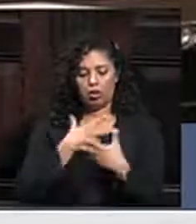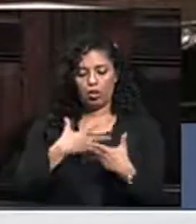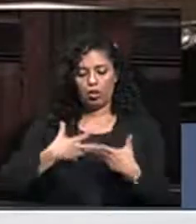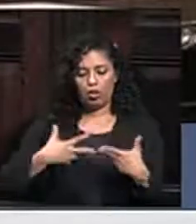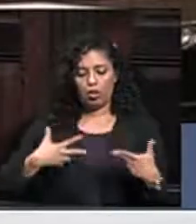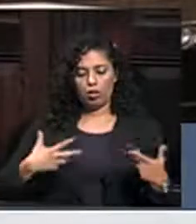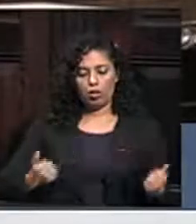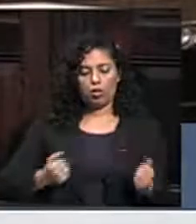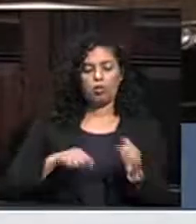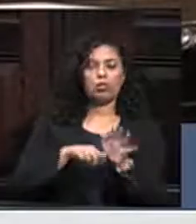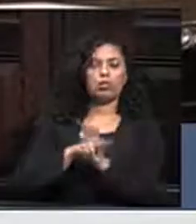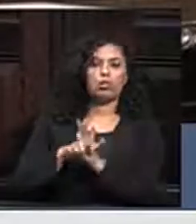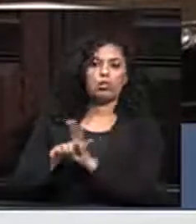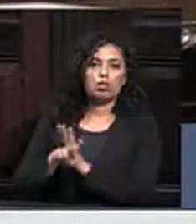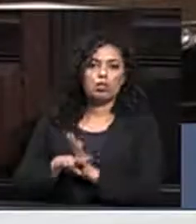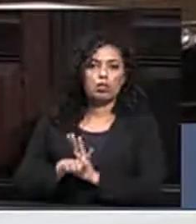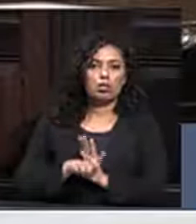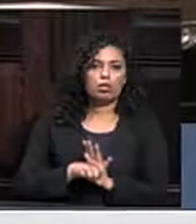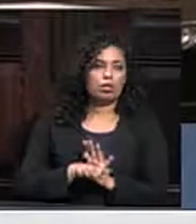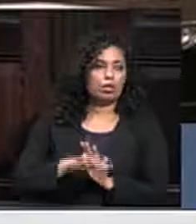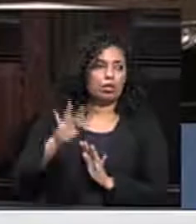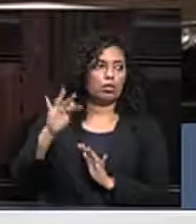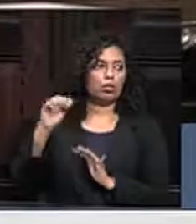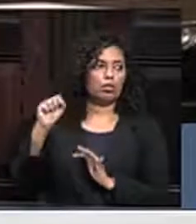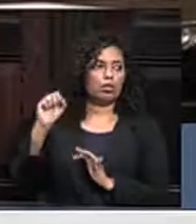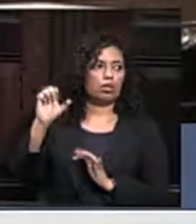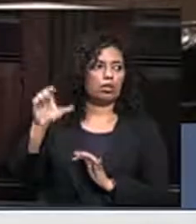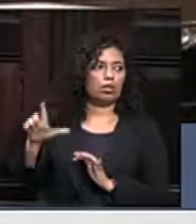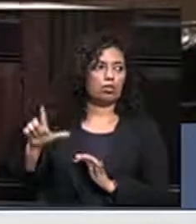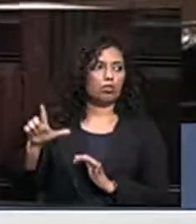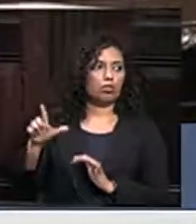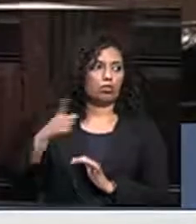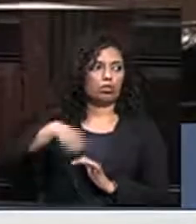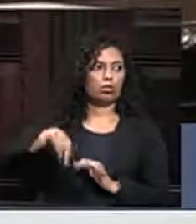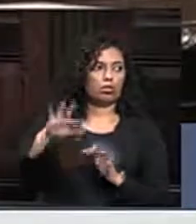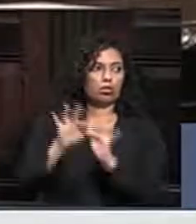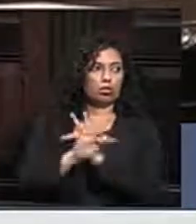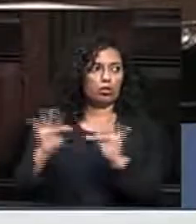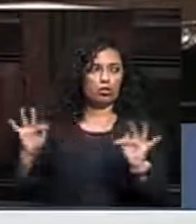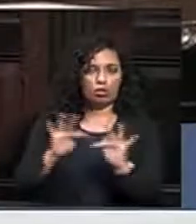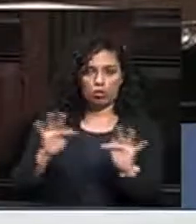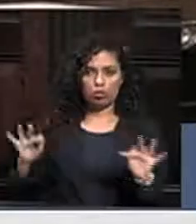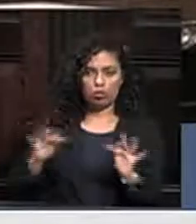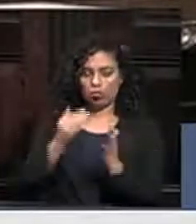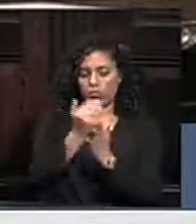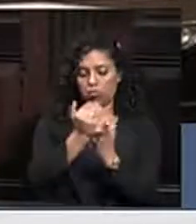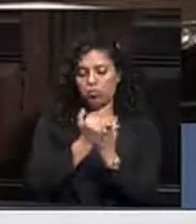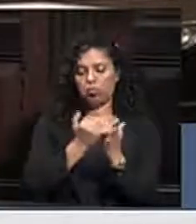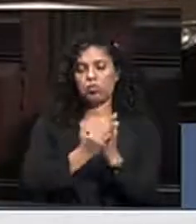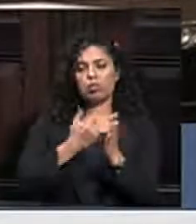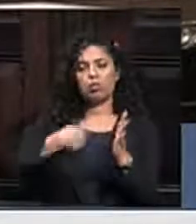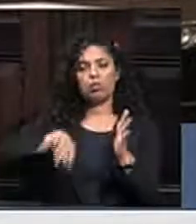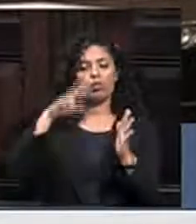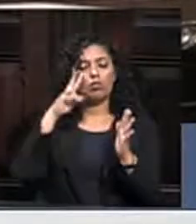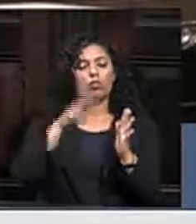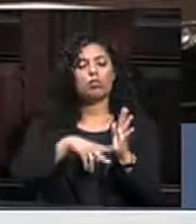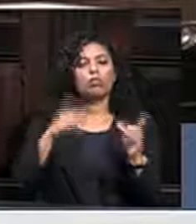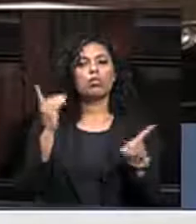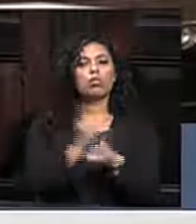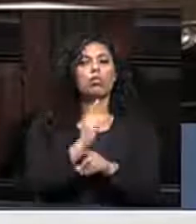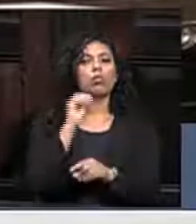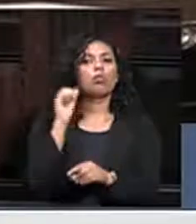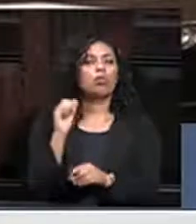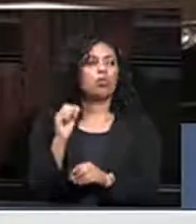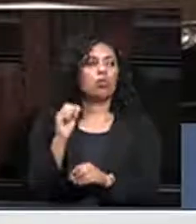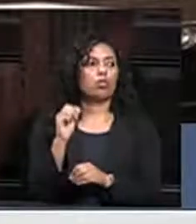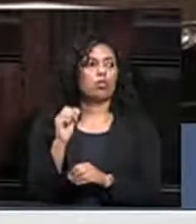de Recuperação Fiscal, no olhar simples do orçamento, nós vamos verificar que nós